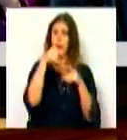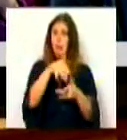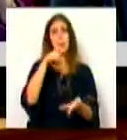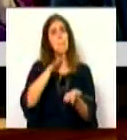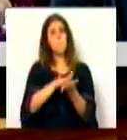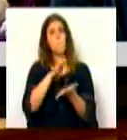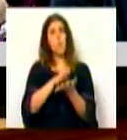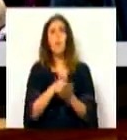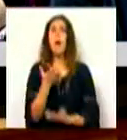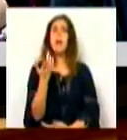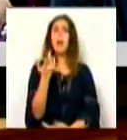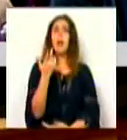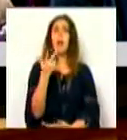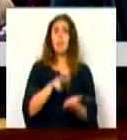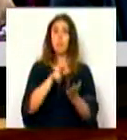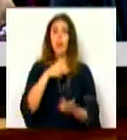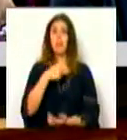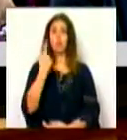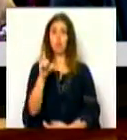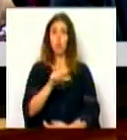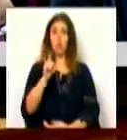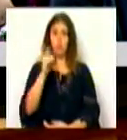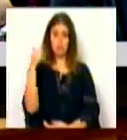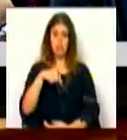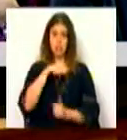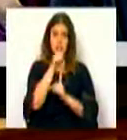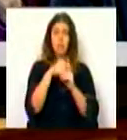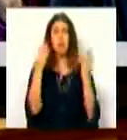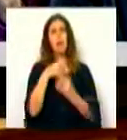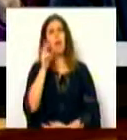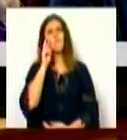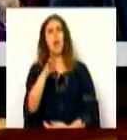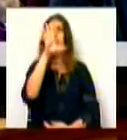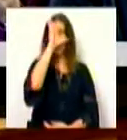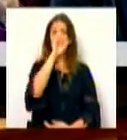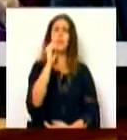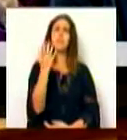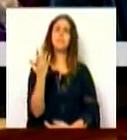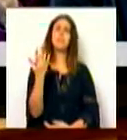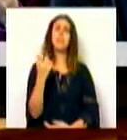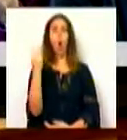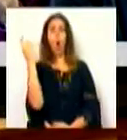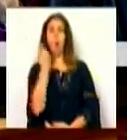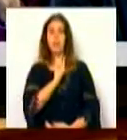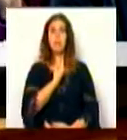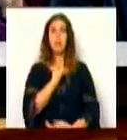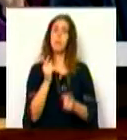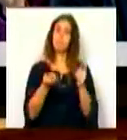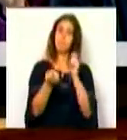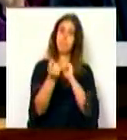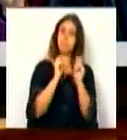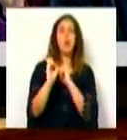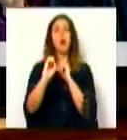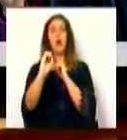aprovada em julho passado, prevê que o Governo tenha a obrigação de negociar ou